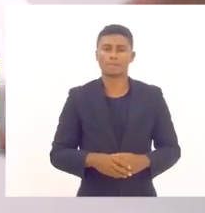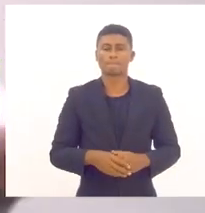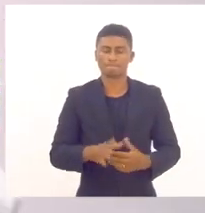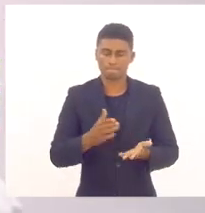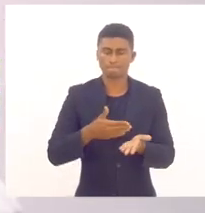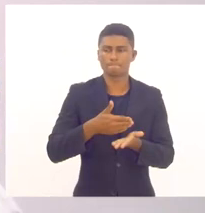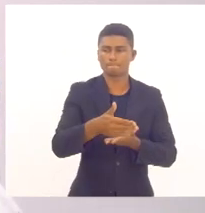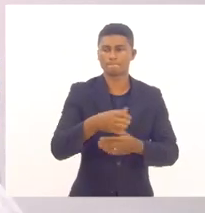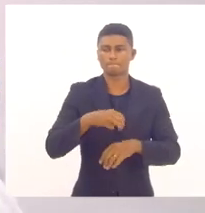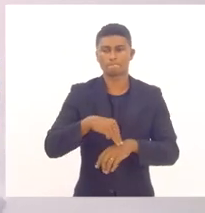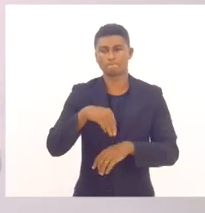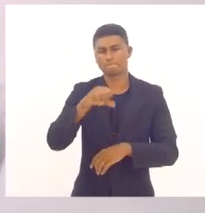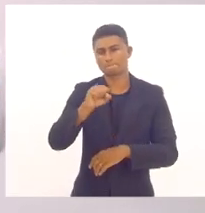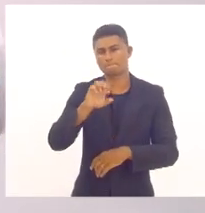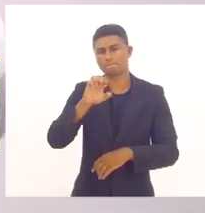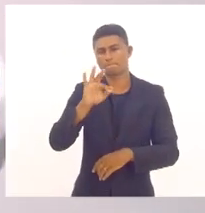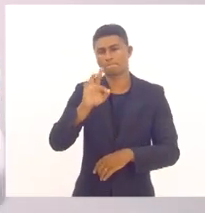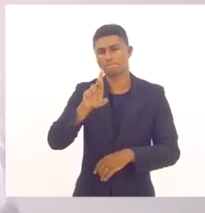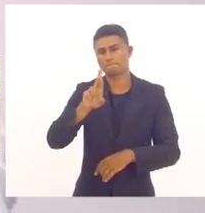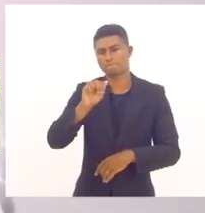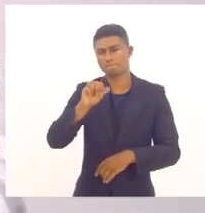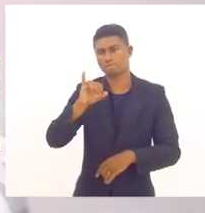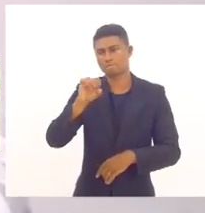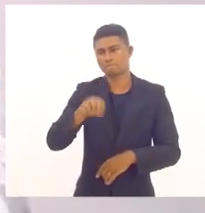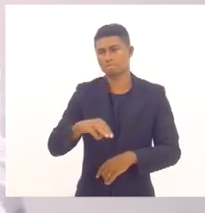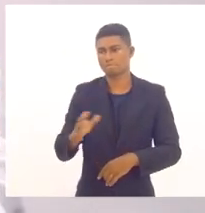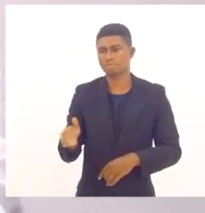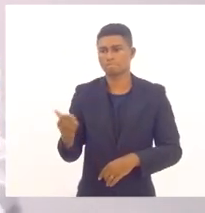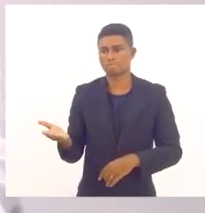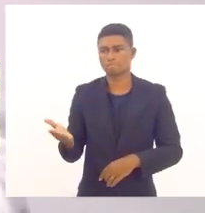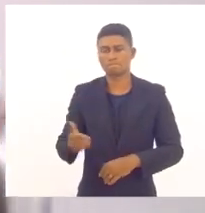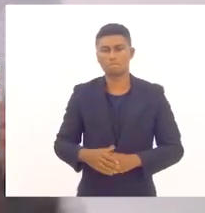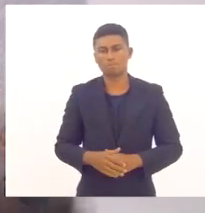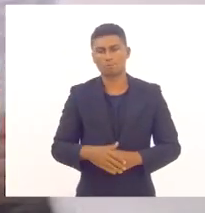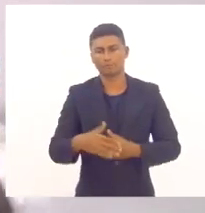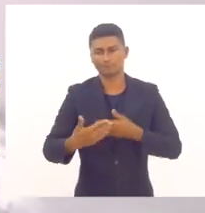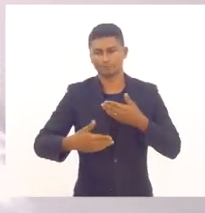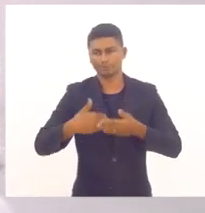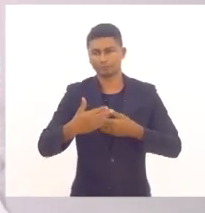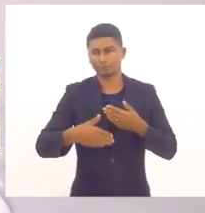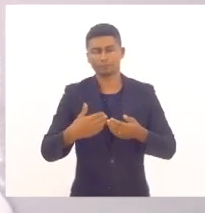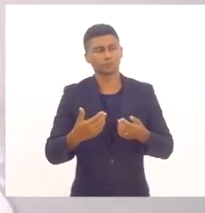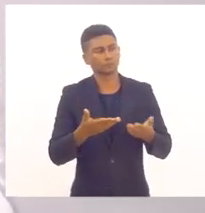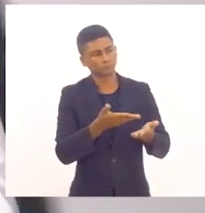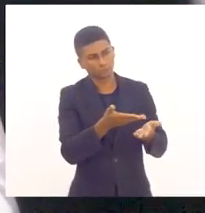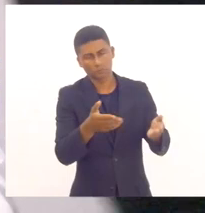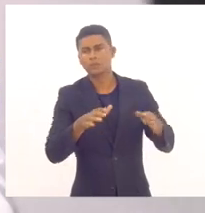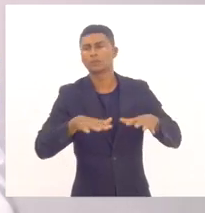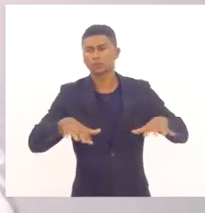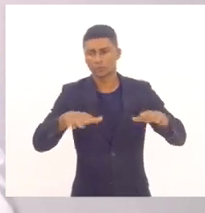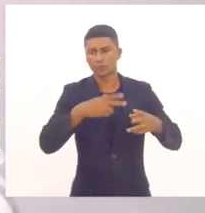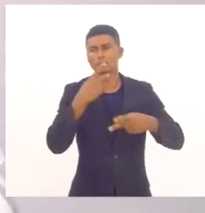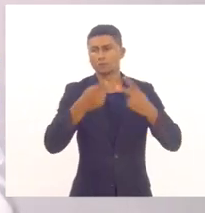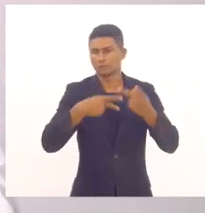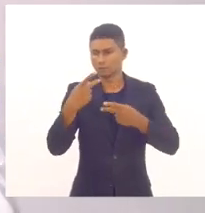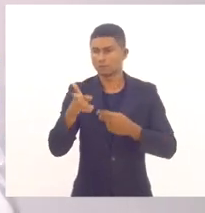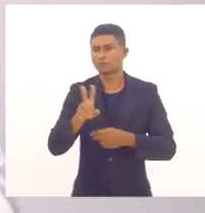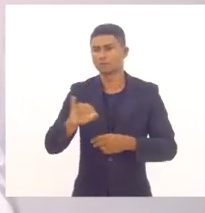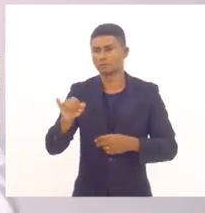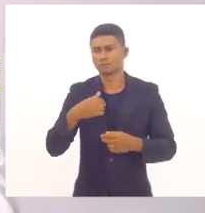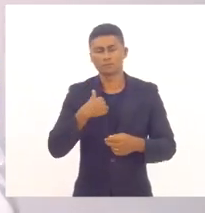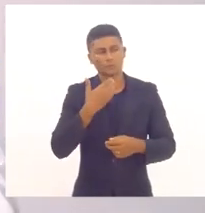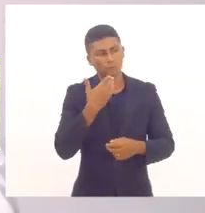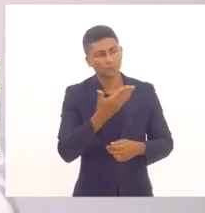com o mestre Efraim, que está aqui do meu lado, e nós vamos, na sequência, ouvir a todos. Eu pediria que a